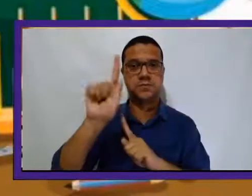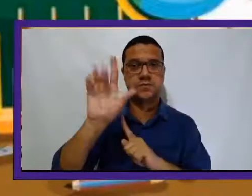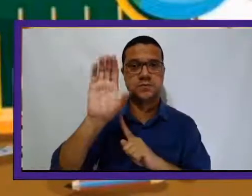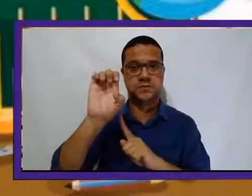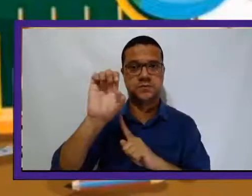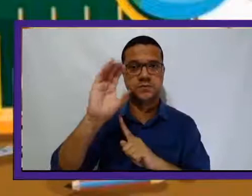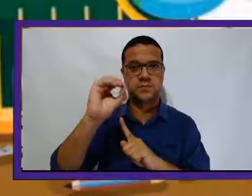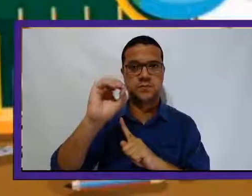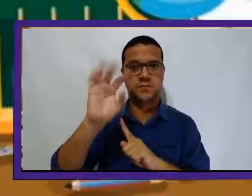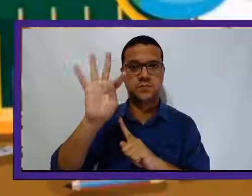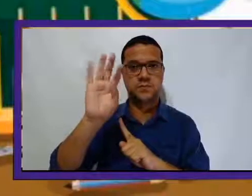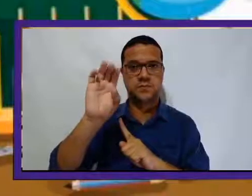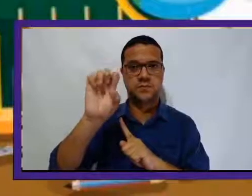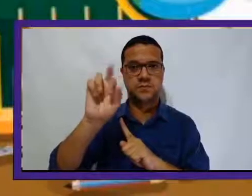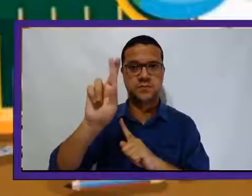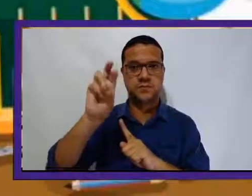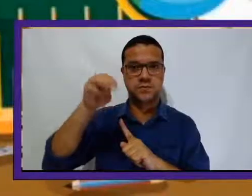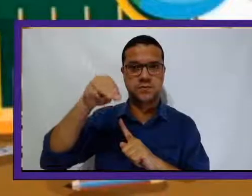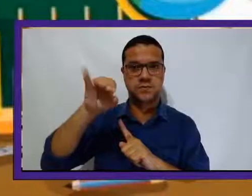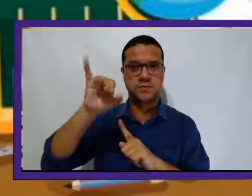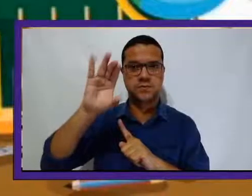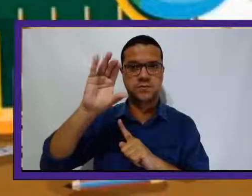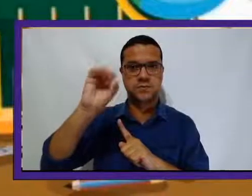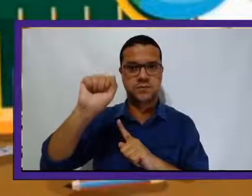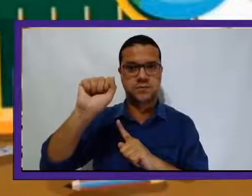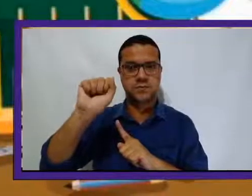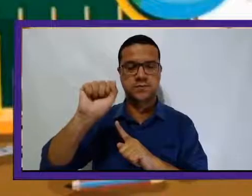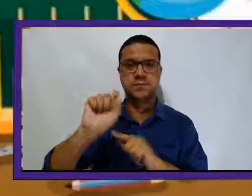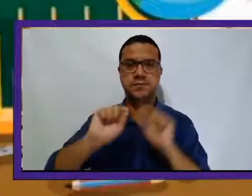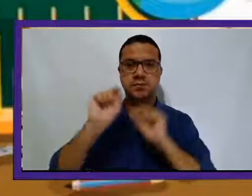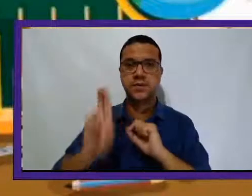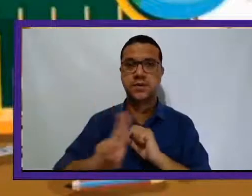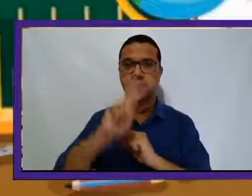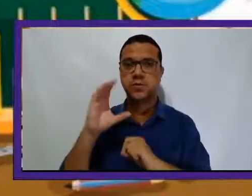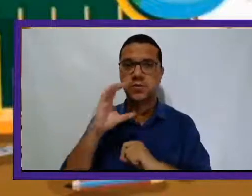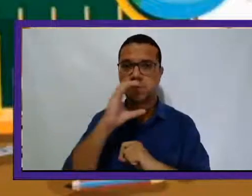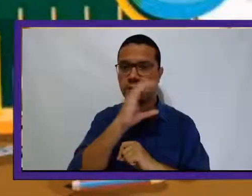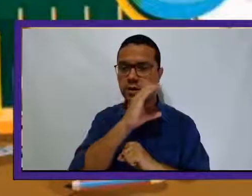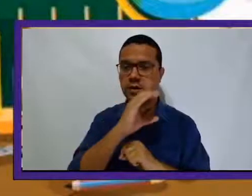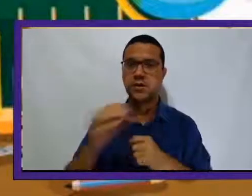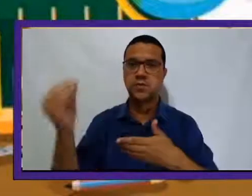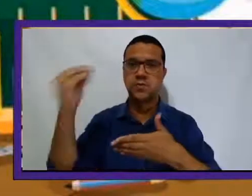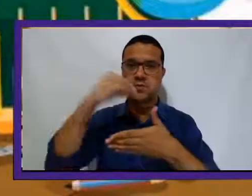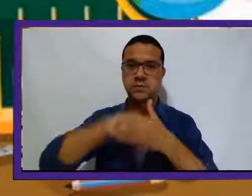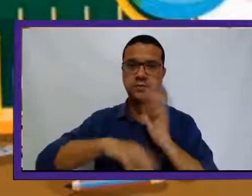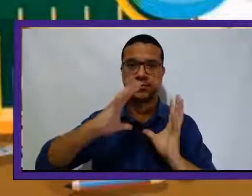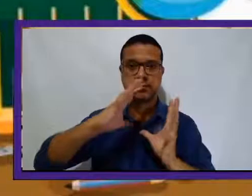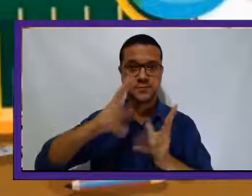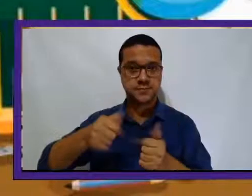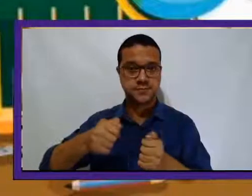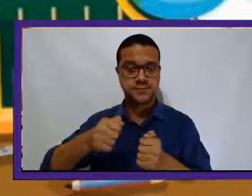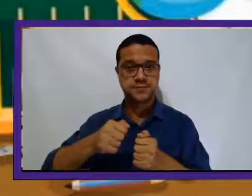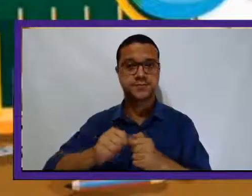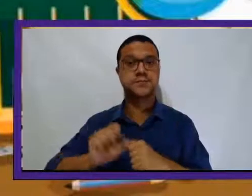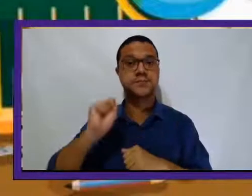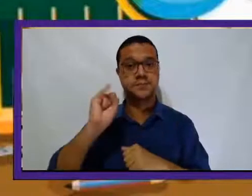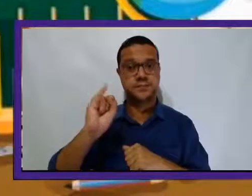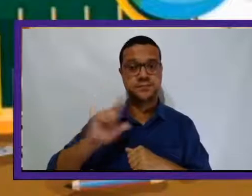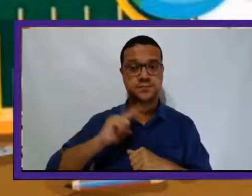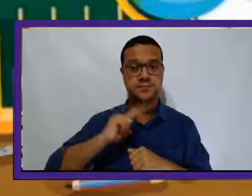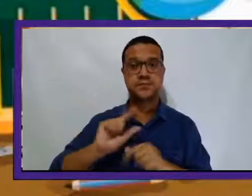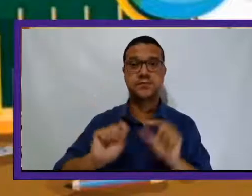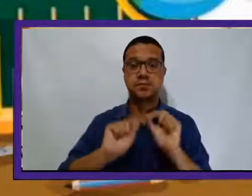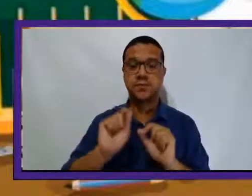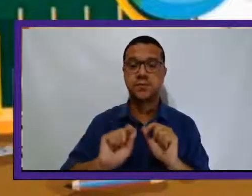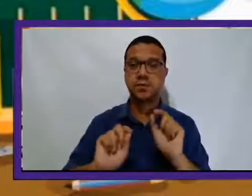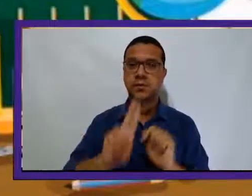utilizar Do calor Certo Do interior Da terra Se eu tenho Relacionada A gravitacional